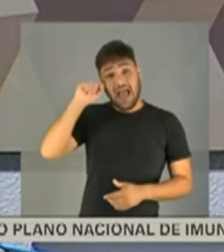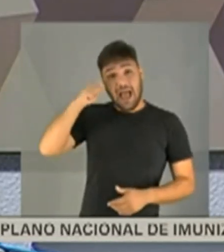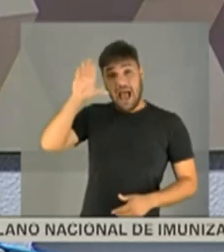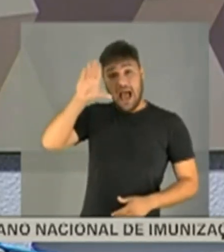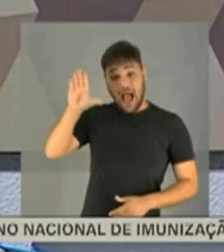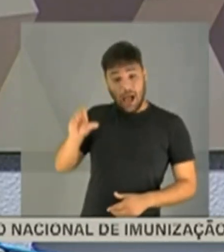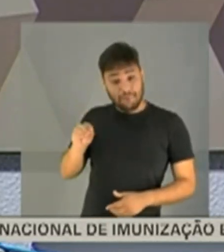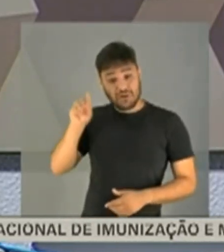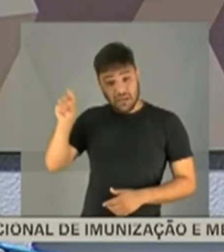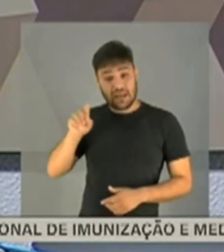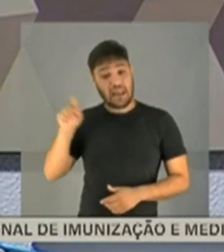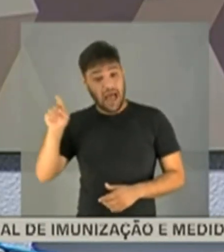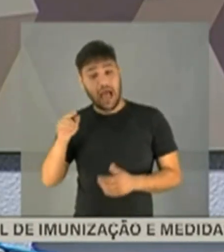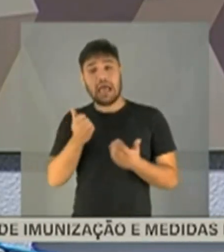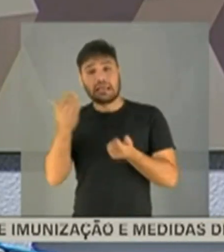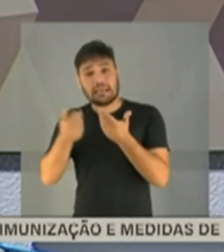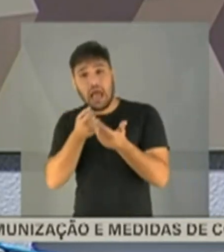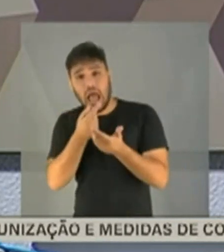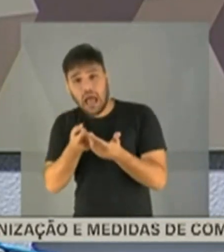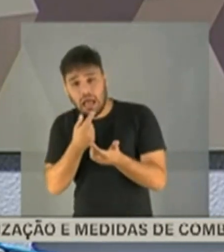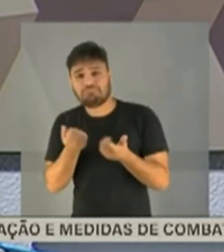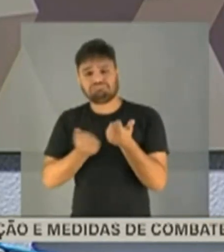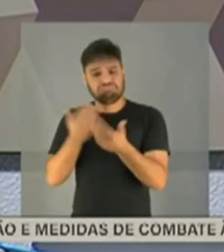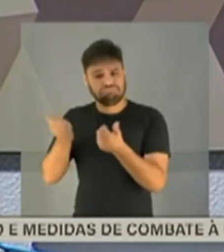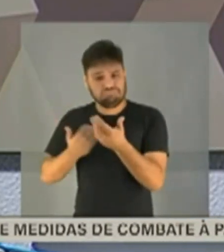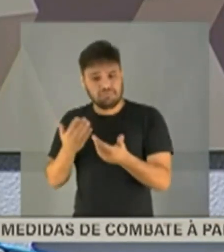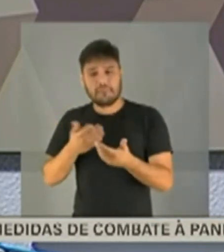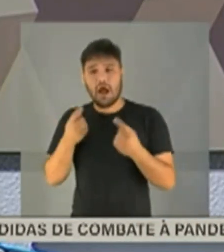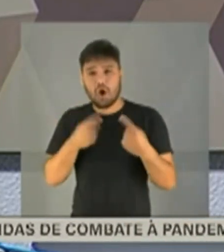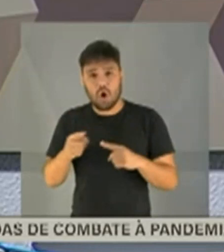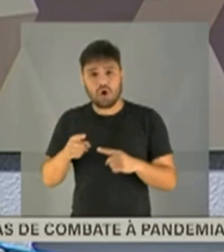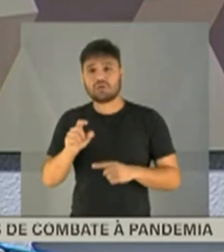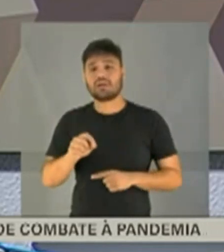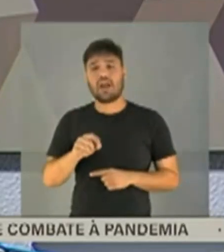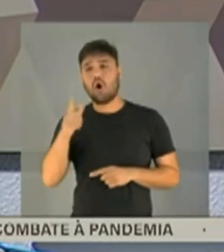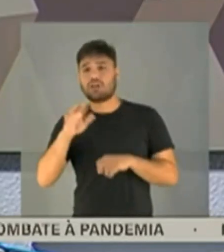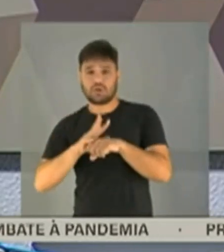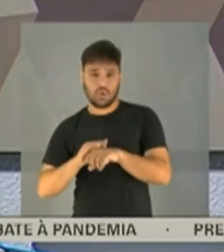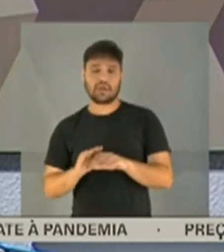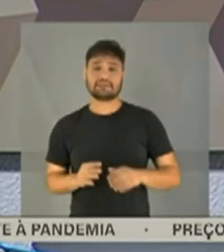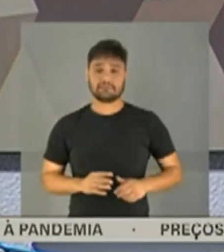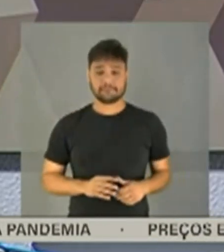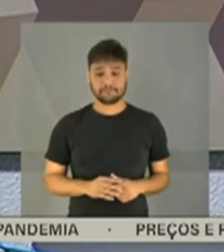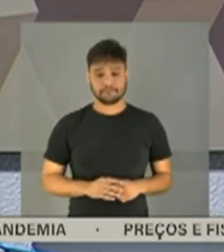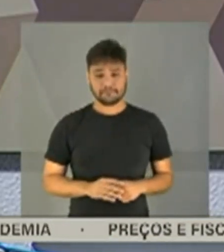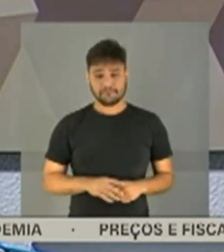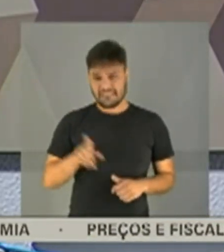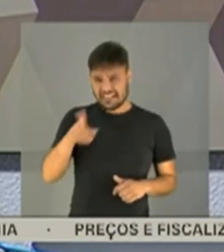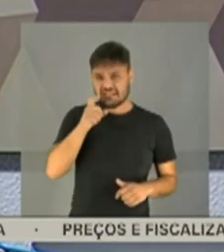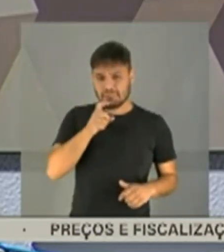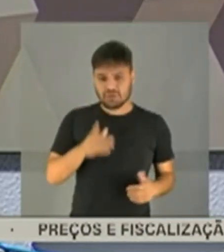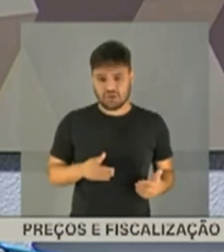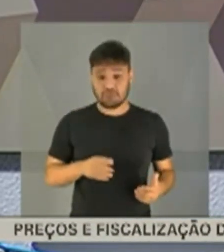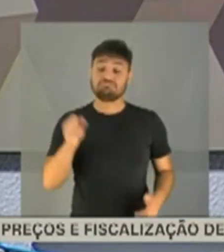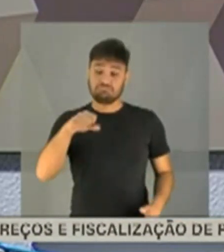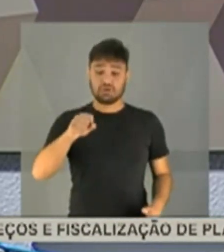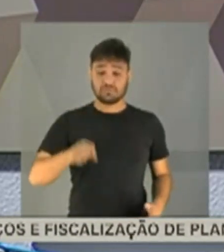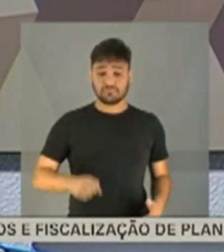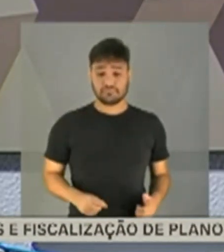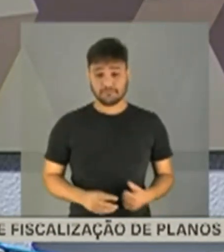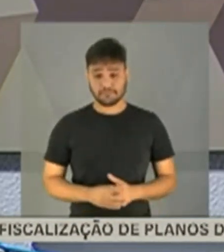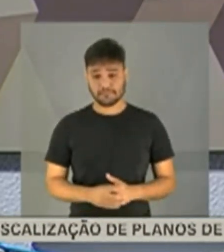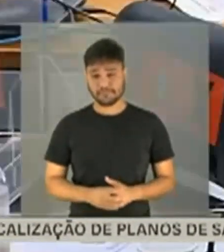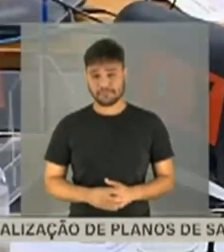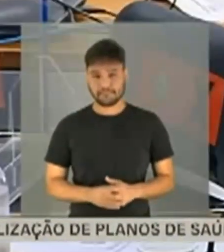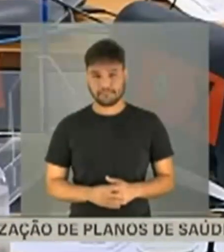dá ivermectina a granel para a população para combate de outras doenças. Ou seja, fake news. Sim. Se